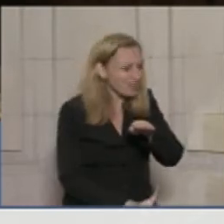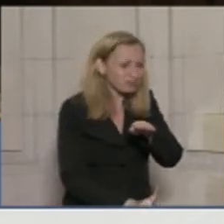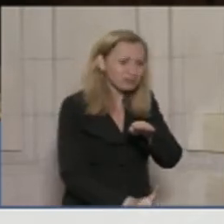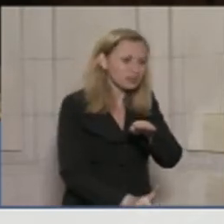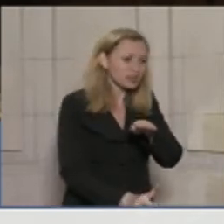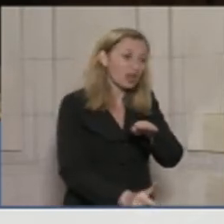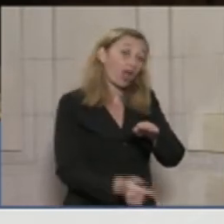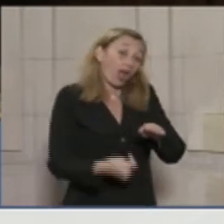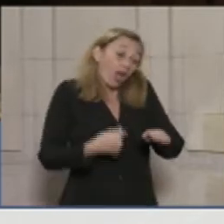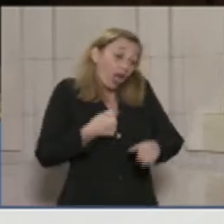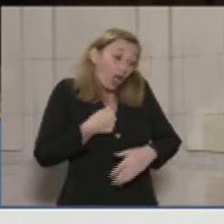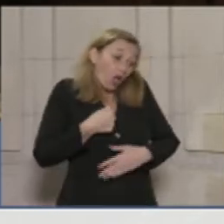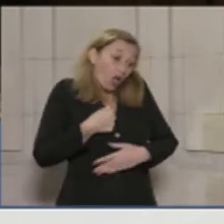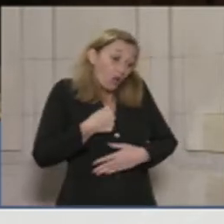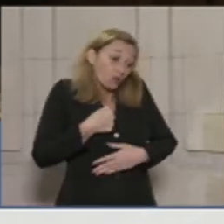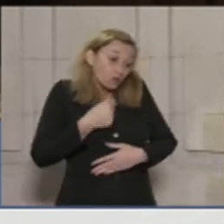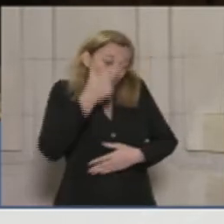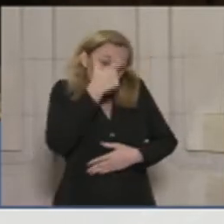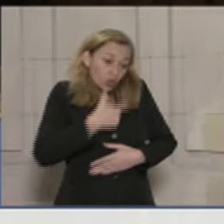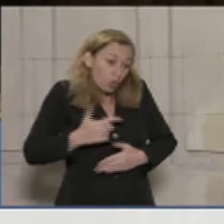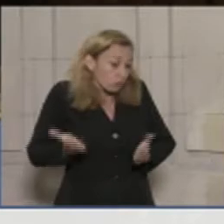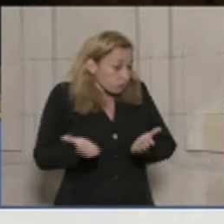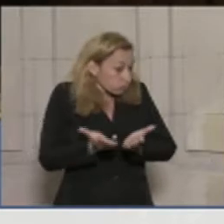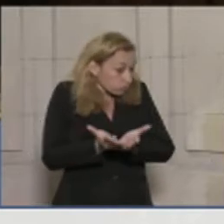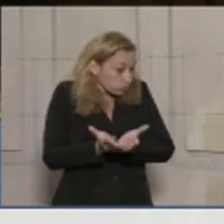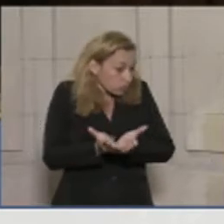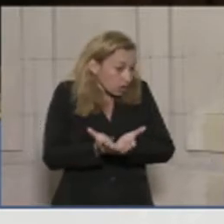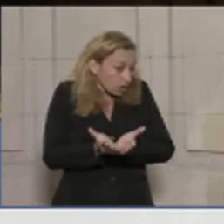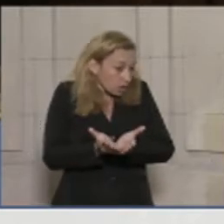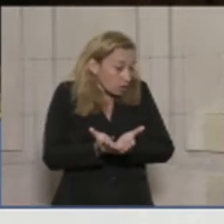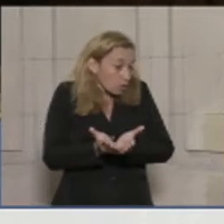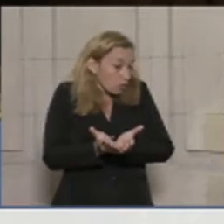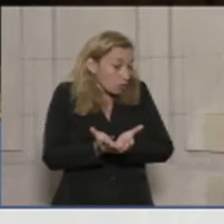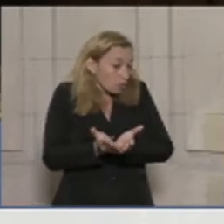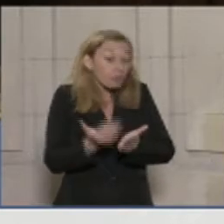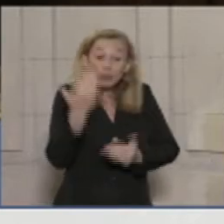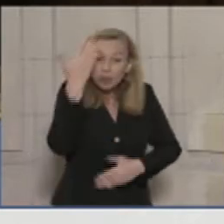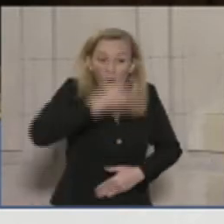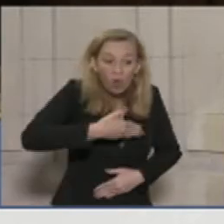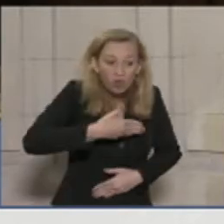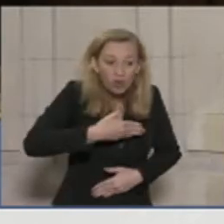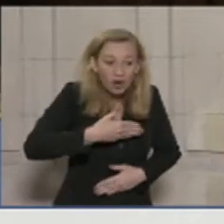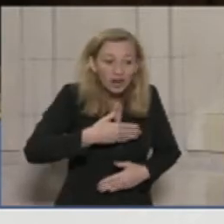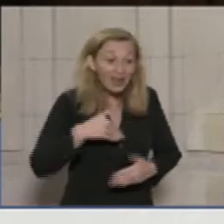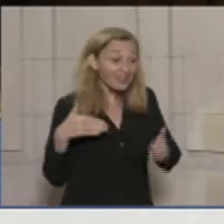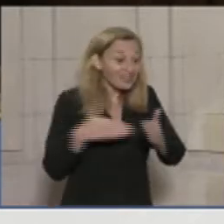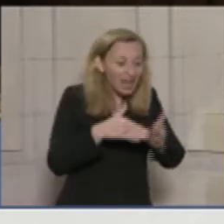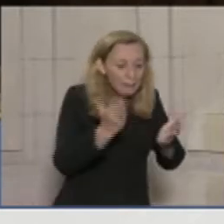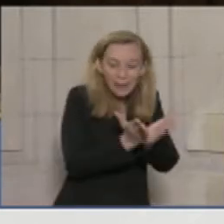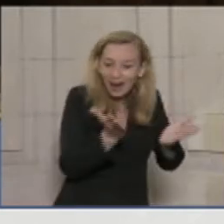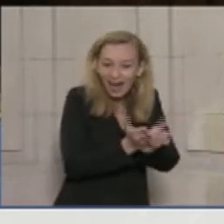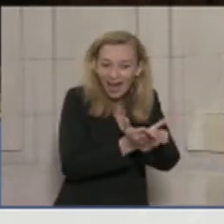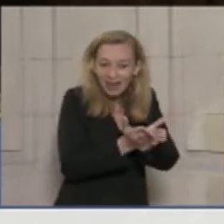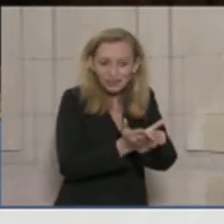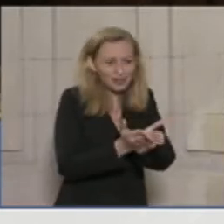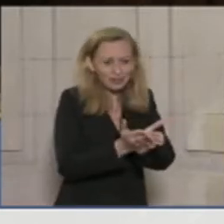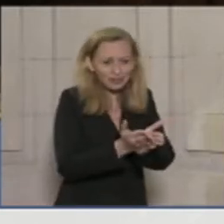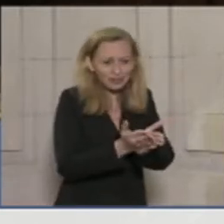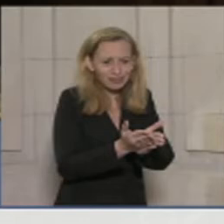que eu, como uma pessoa evangélica que sou, provo que nem a Bíblia impõe esse tipo de situação para a